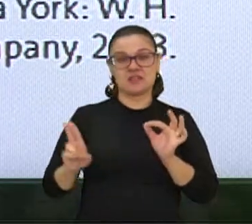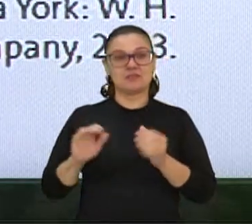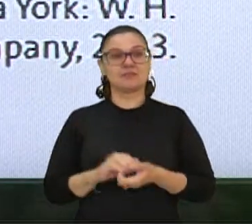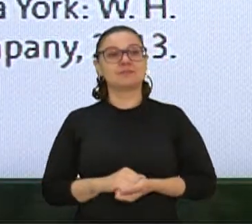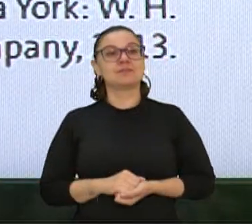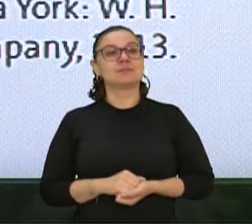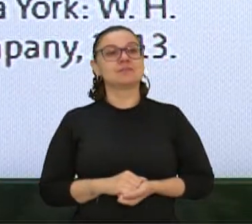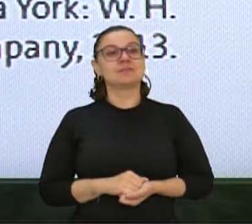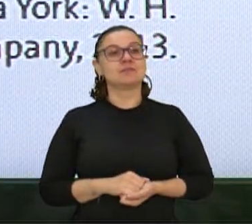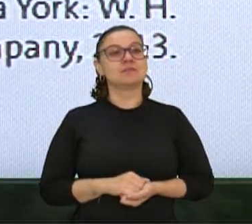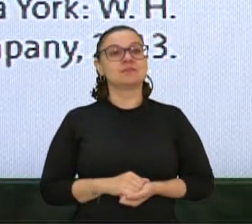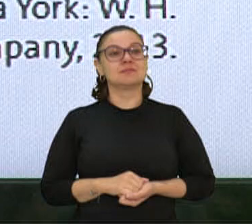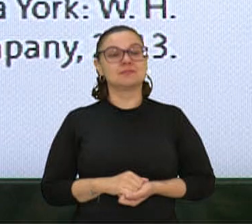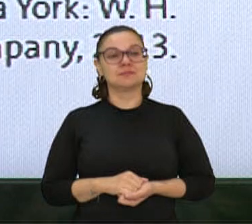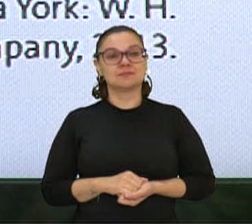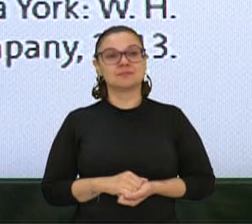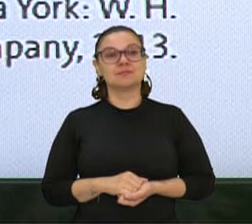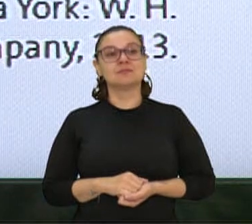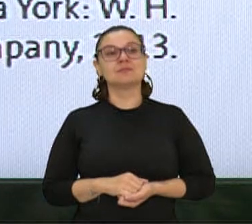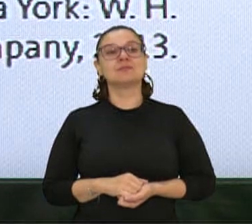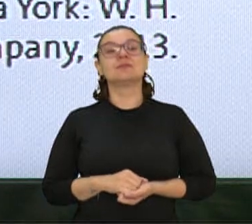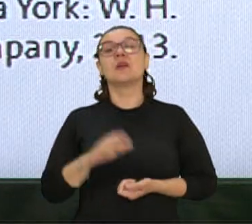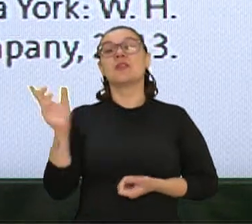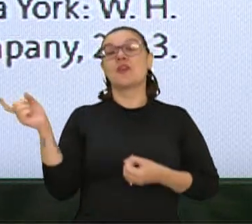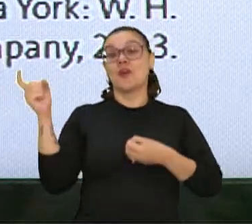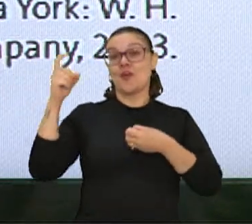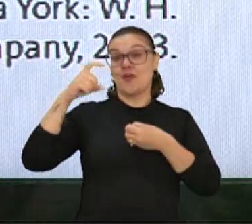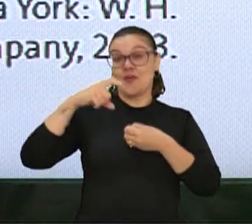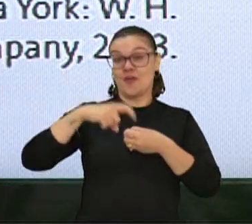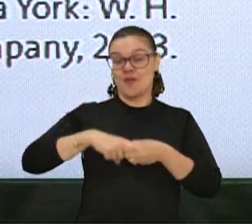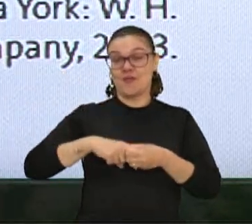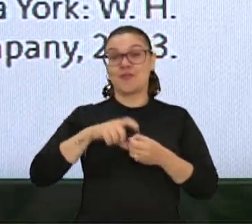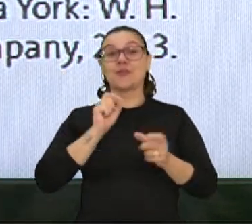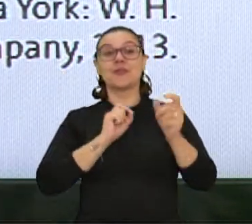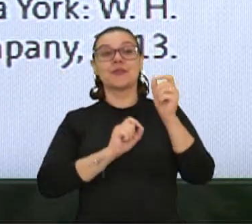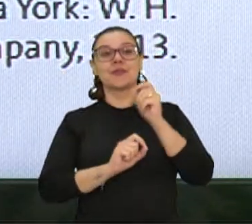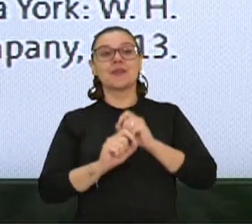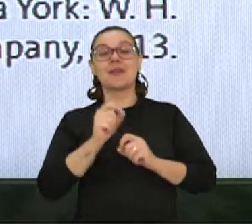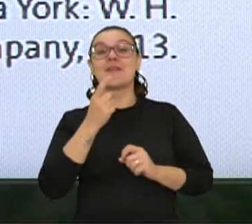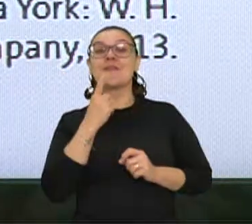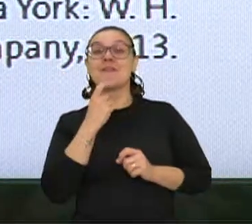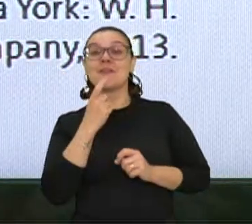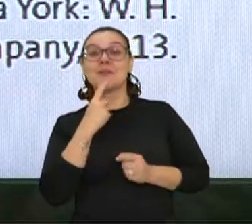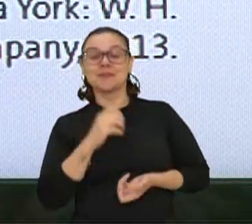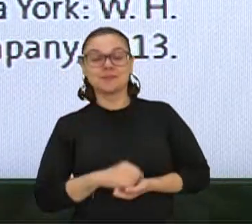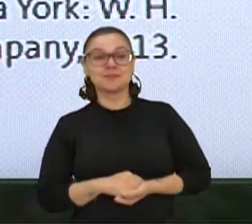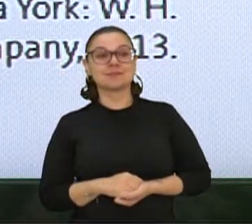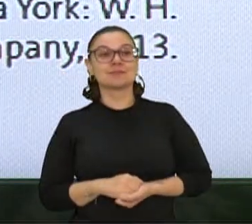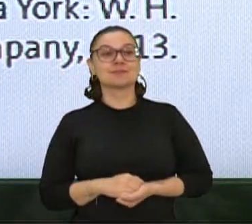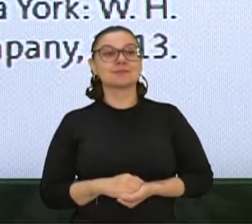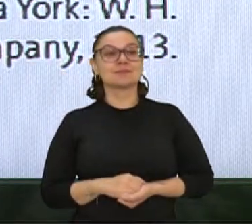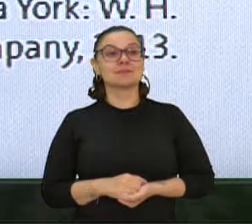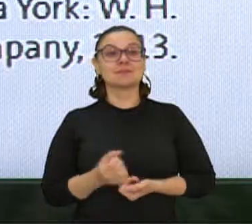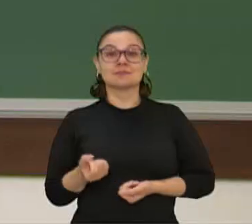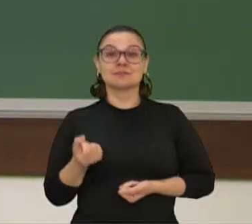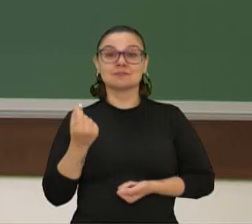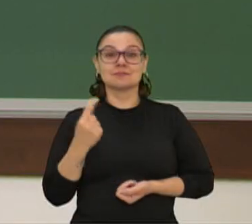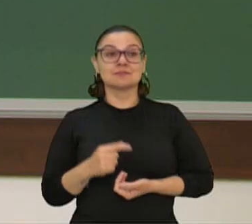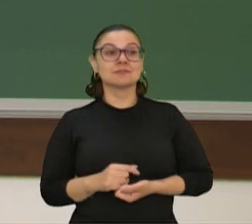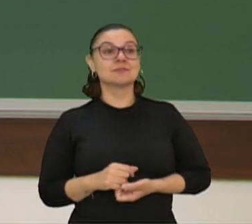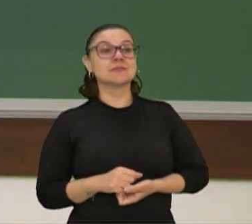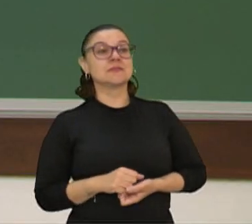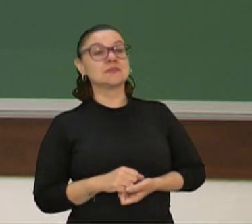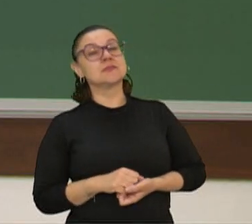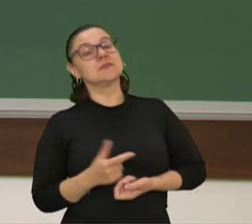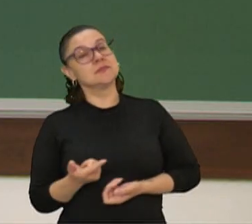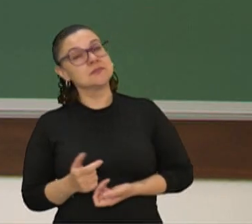aproveitamento. Quase nenhum. Volta a aproveitar energia lá presente no vermelho. Que interessante